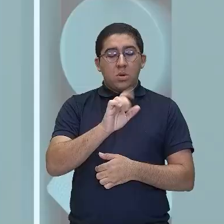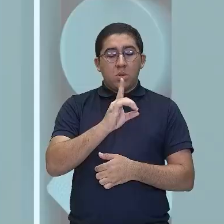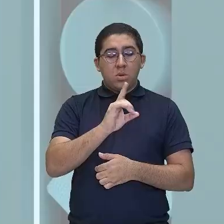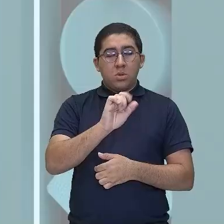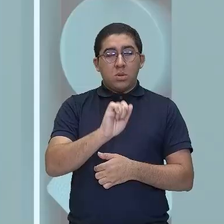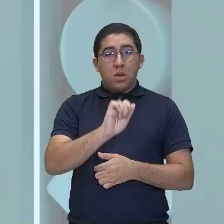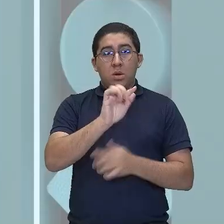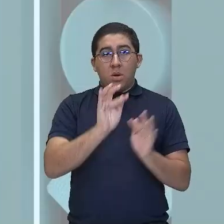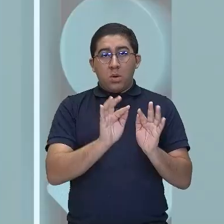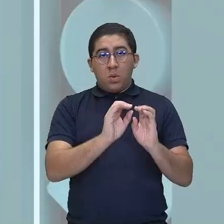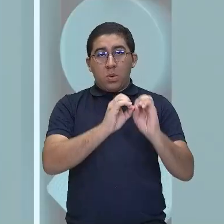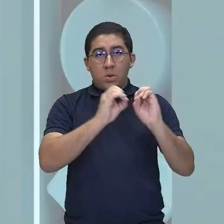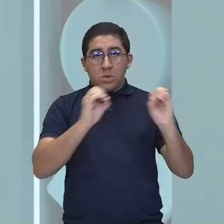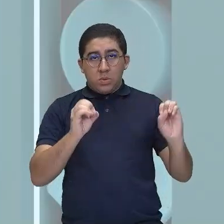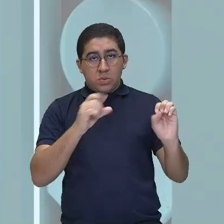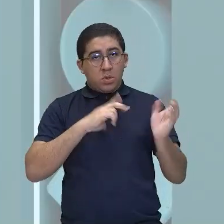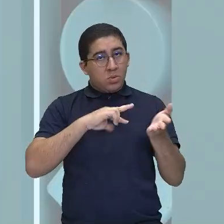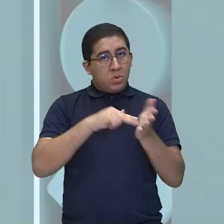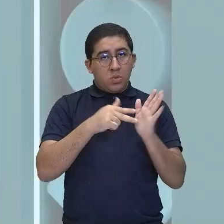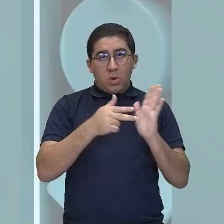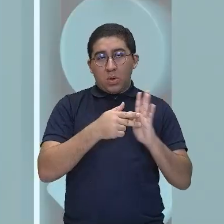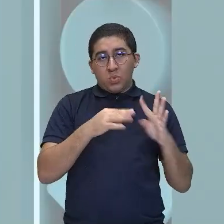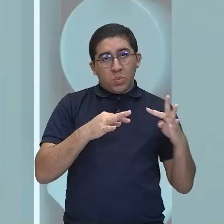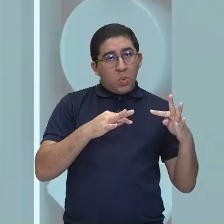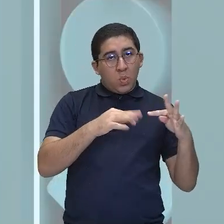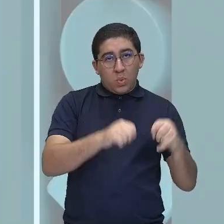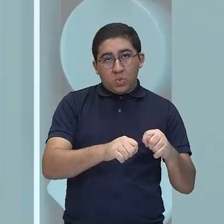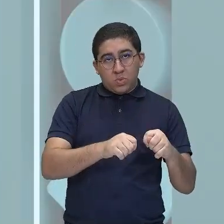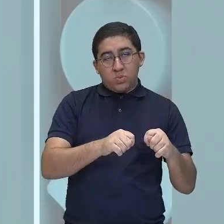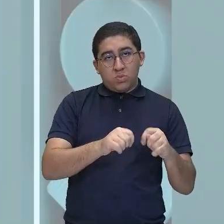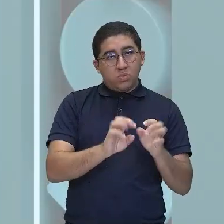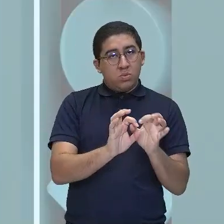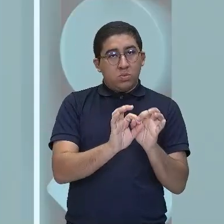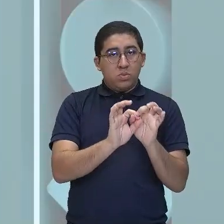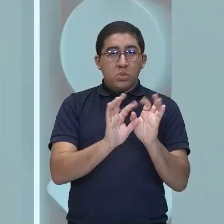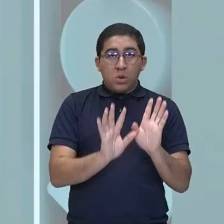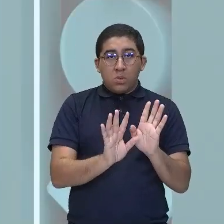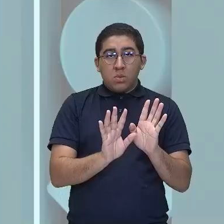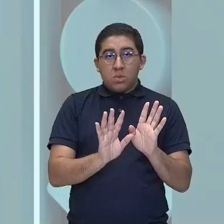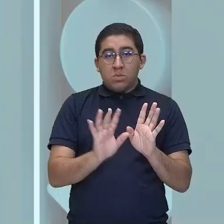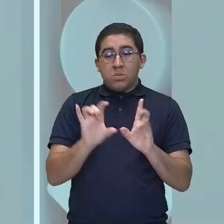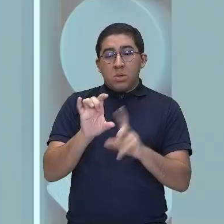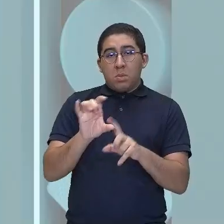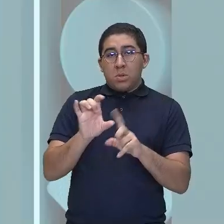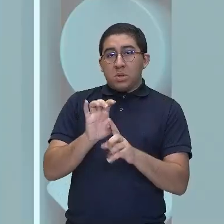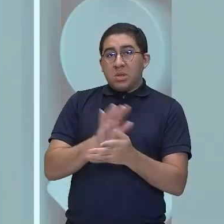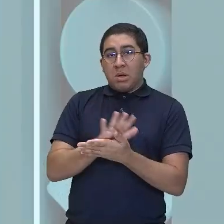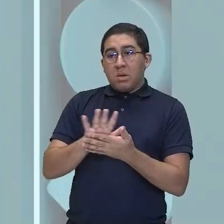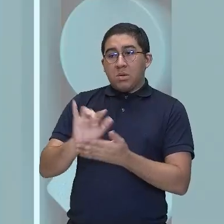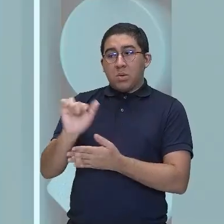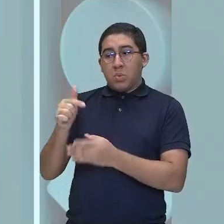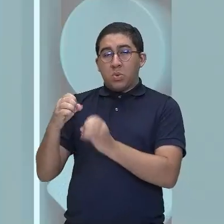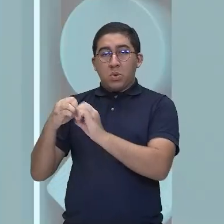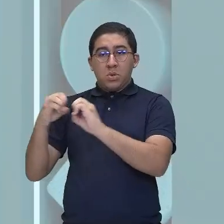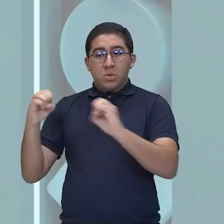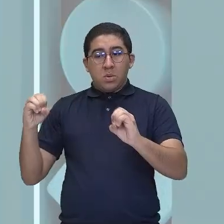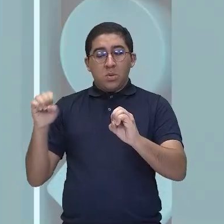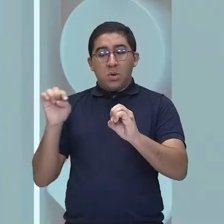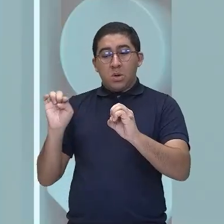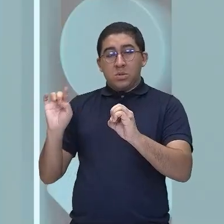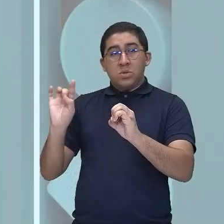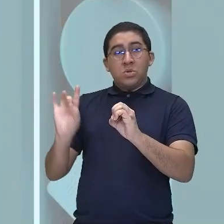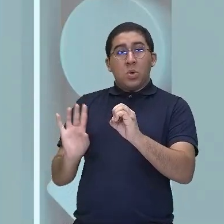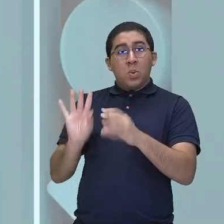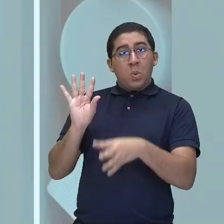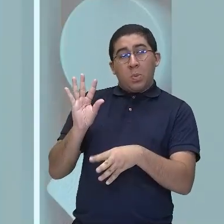uma informação dada na primeira oração. E a segunda oração, ela serve como um complemento, e que